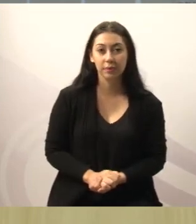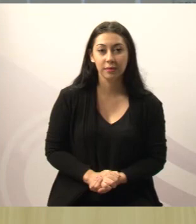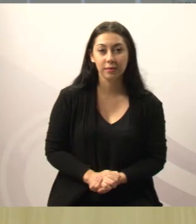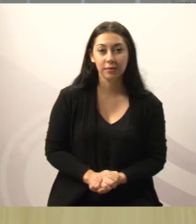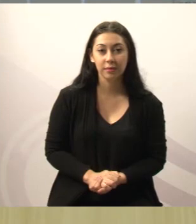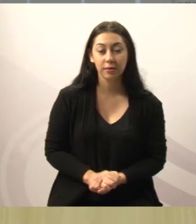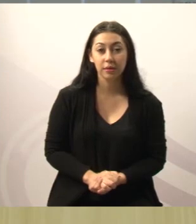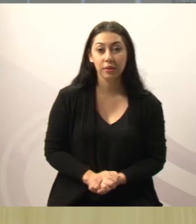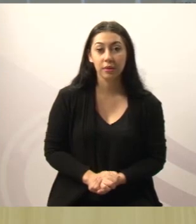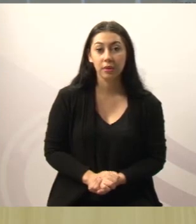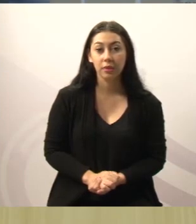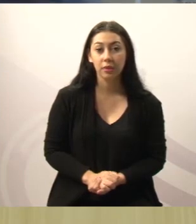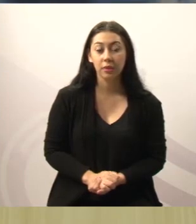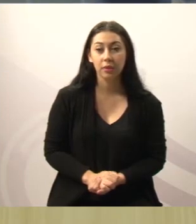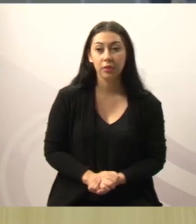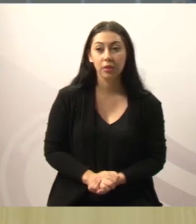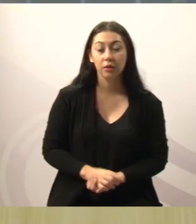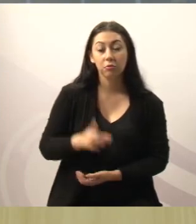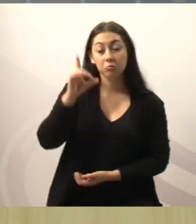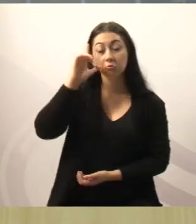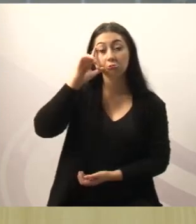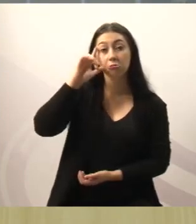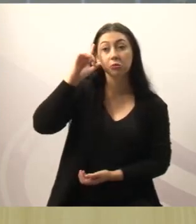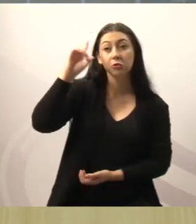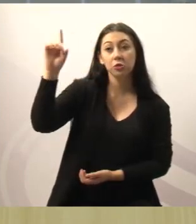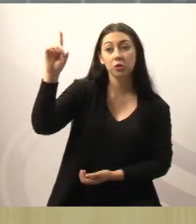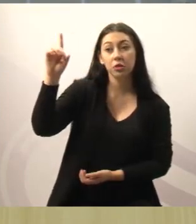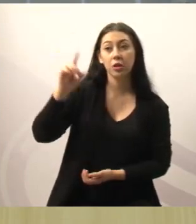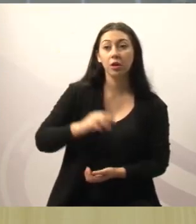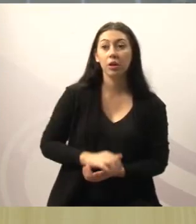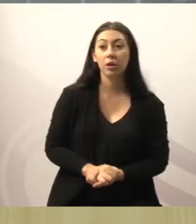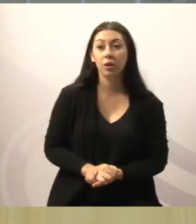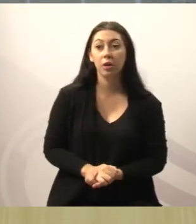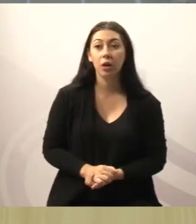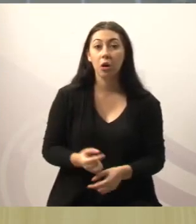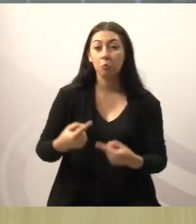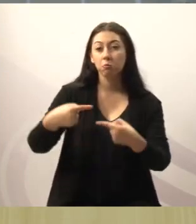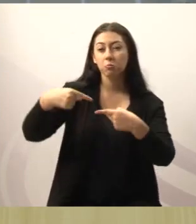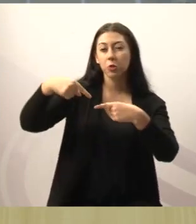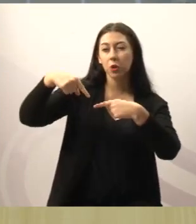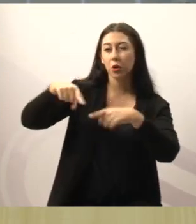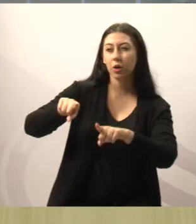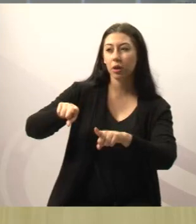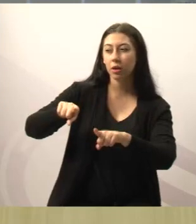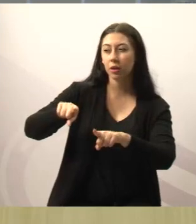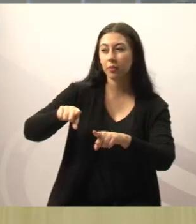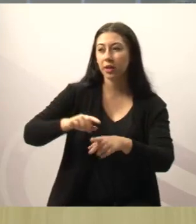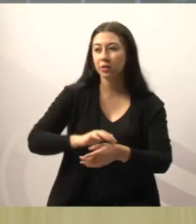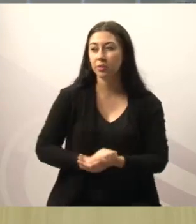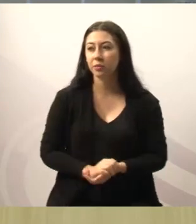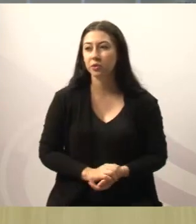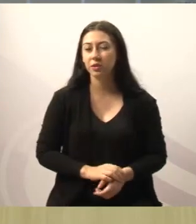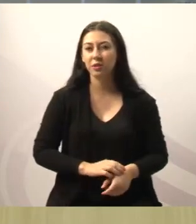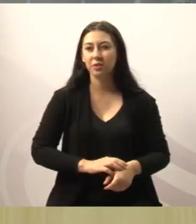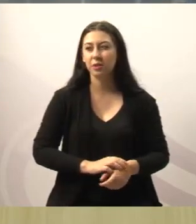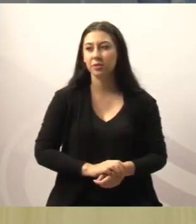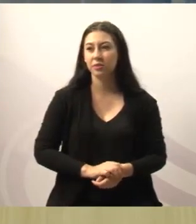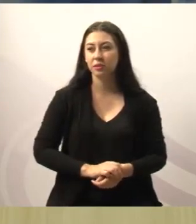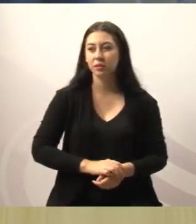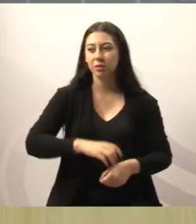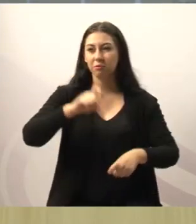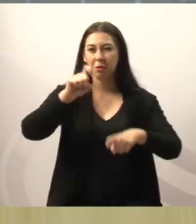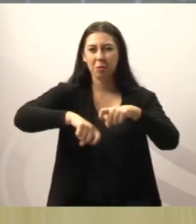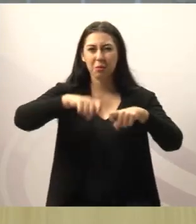Registro transcurso do Dia Nacional do Combate ao Abuso e Exploração Sexual de Crianças